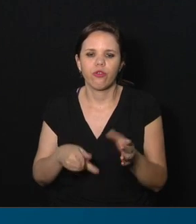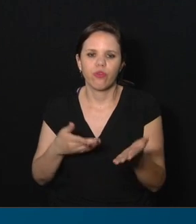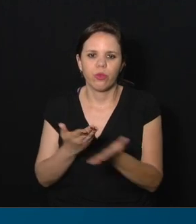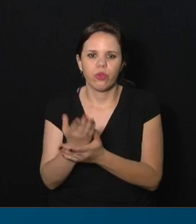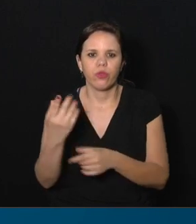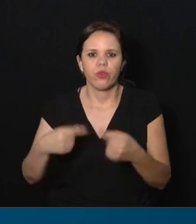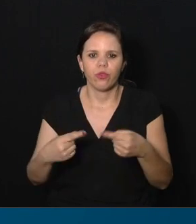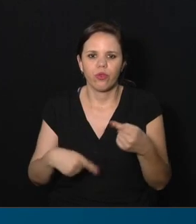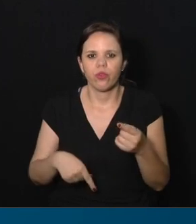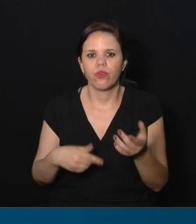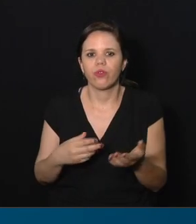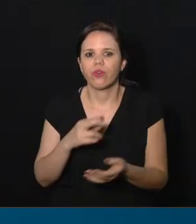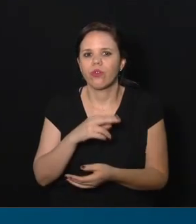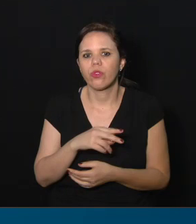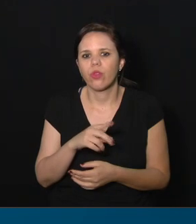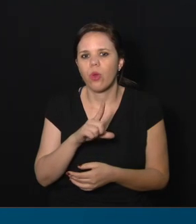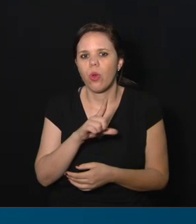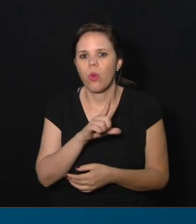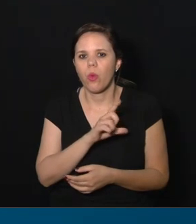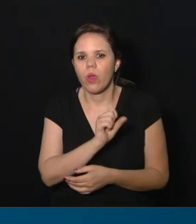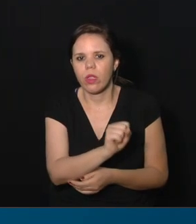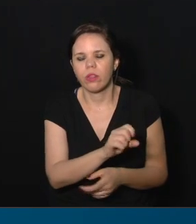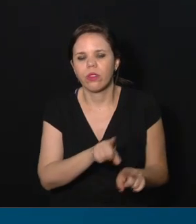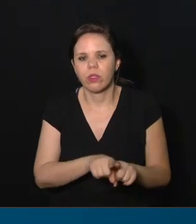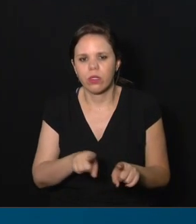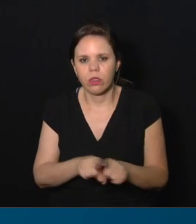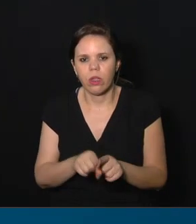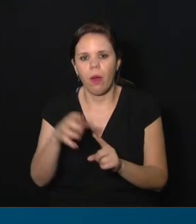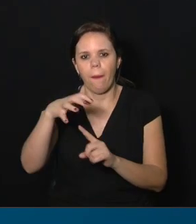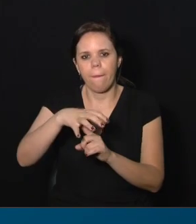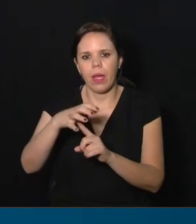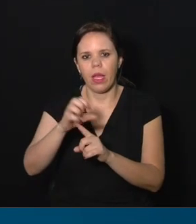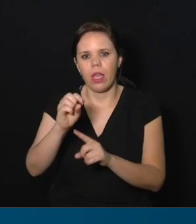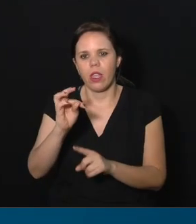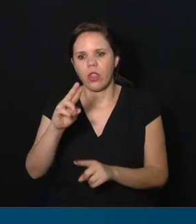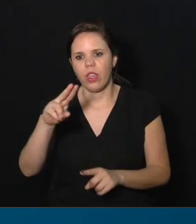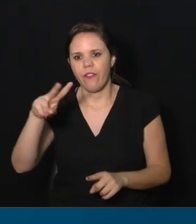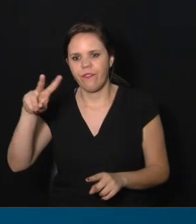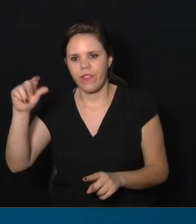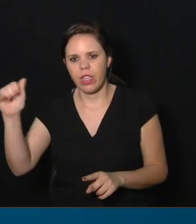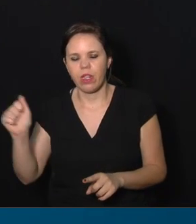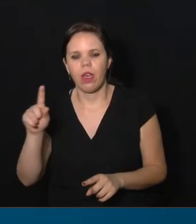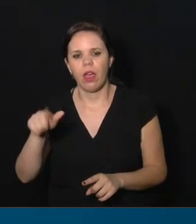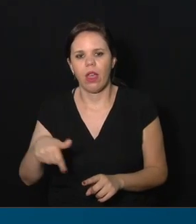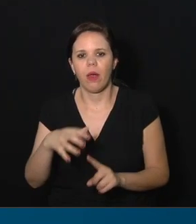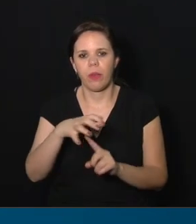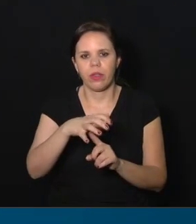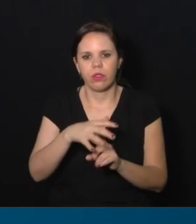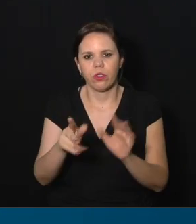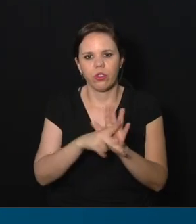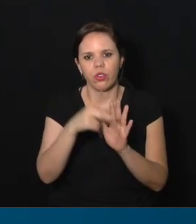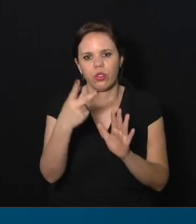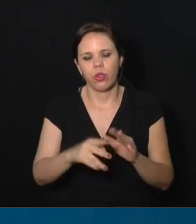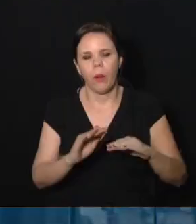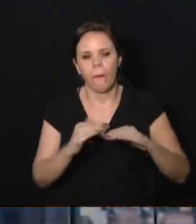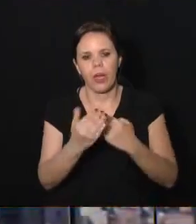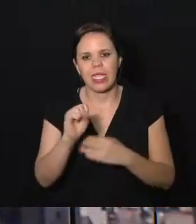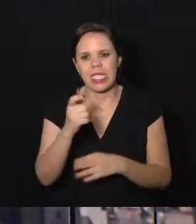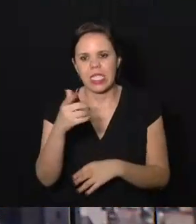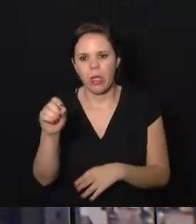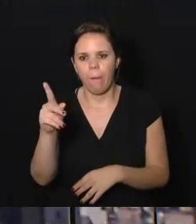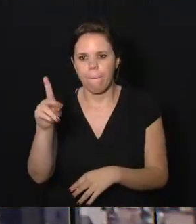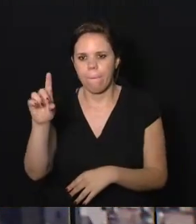do vereador Luiz Rossini, que denomina como Praça Etelvina Ramos uma praça localizada no Jardim São